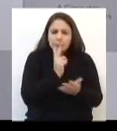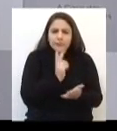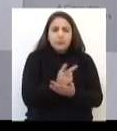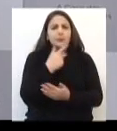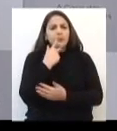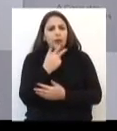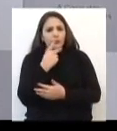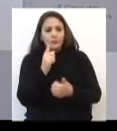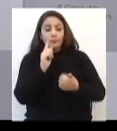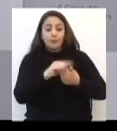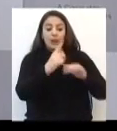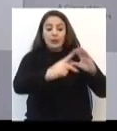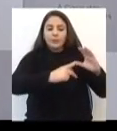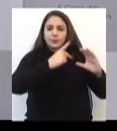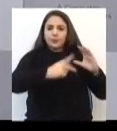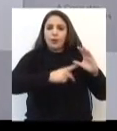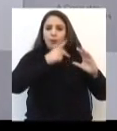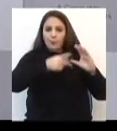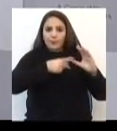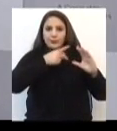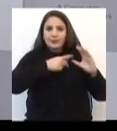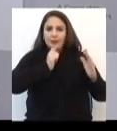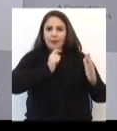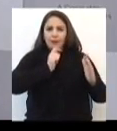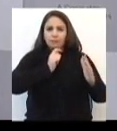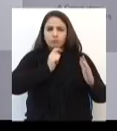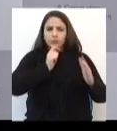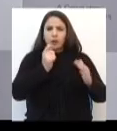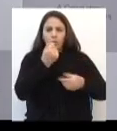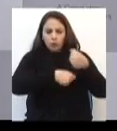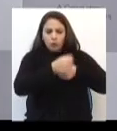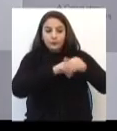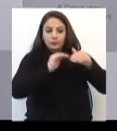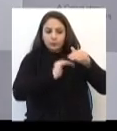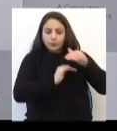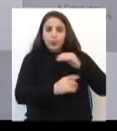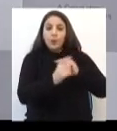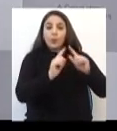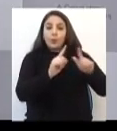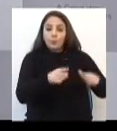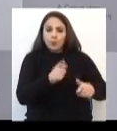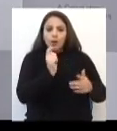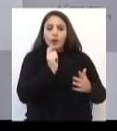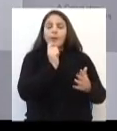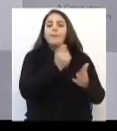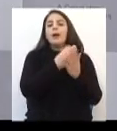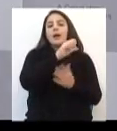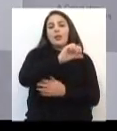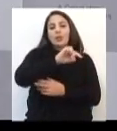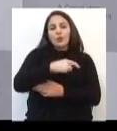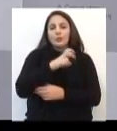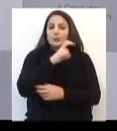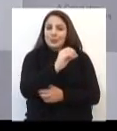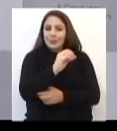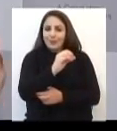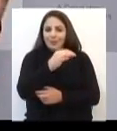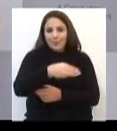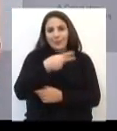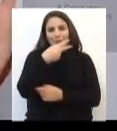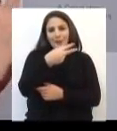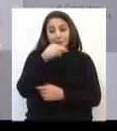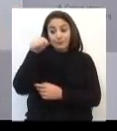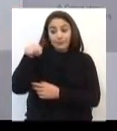tribuna que a Câmara de Vereadores economiza o dinheiro público e paga R$ 9,50 o metro.